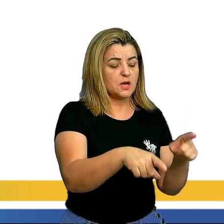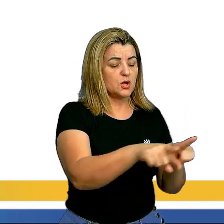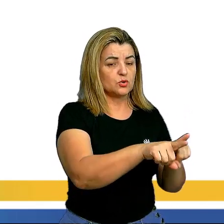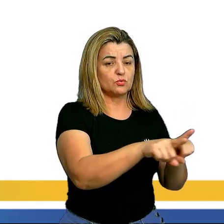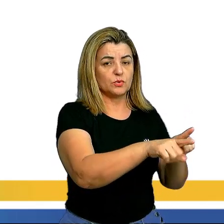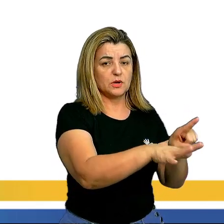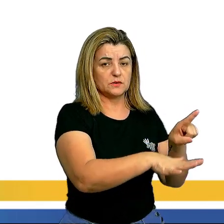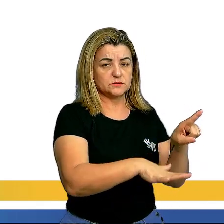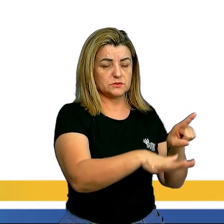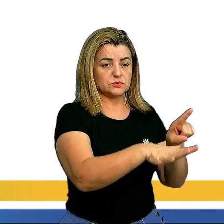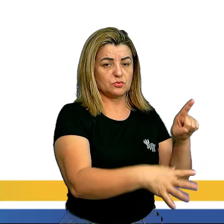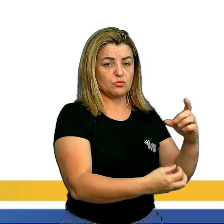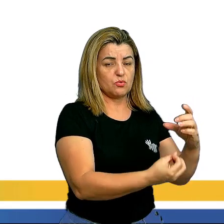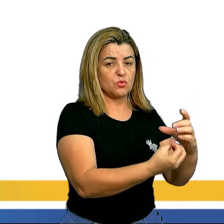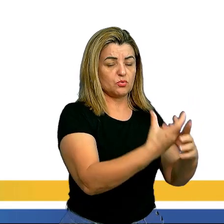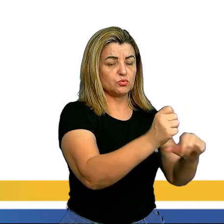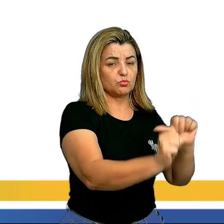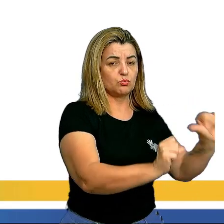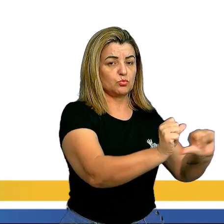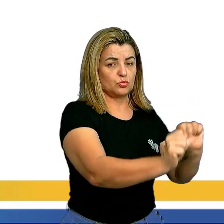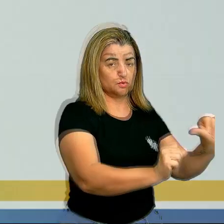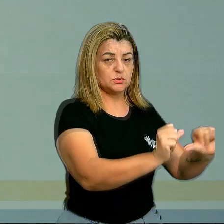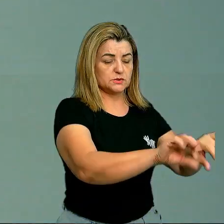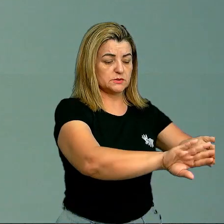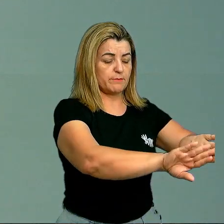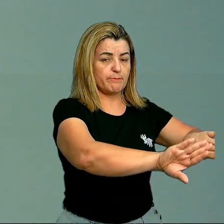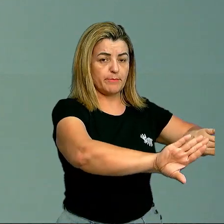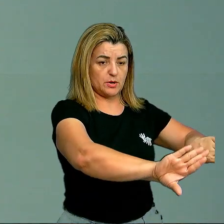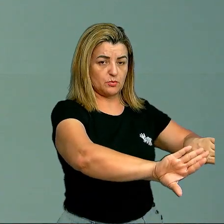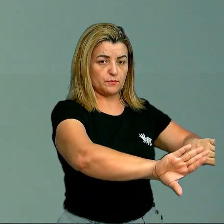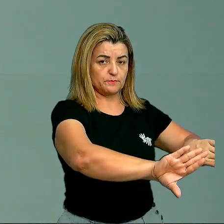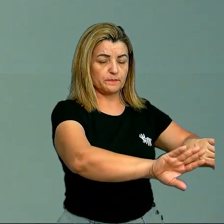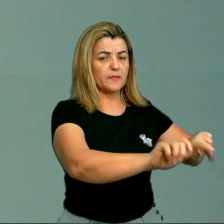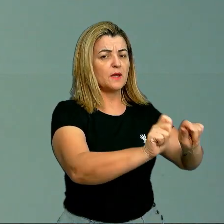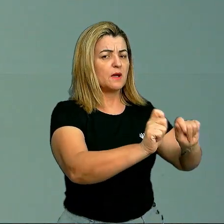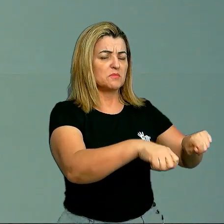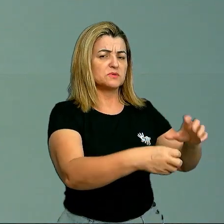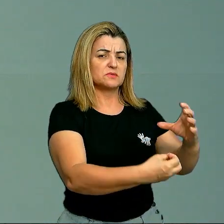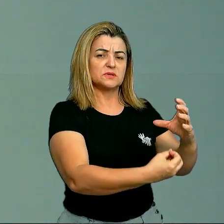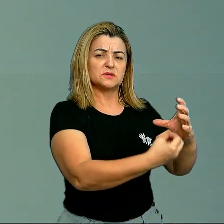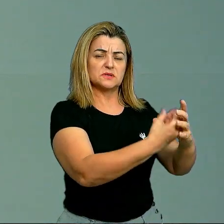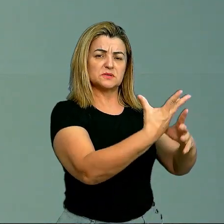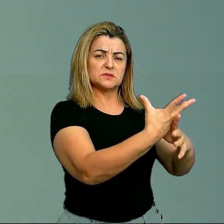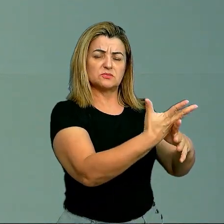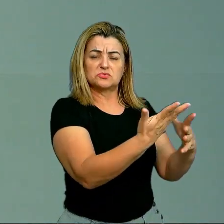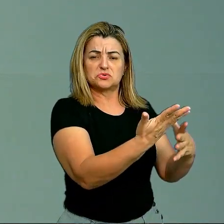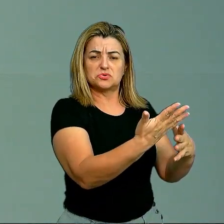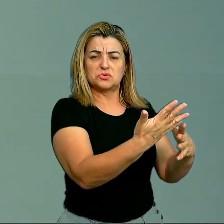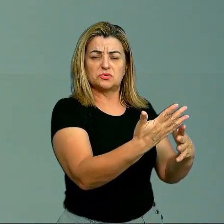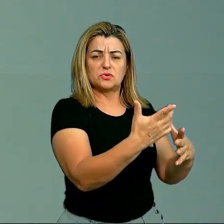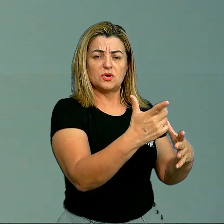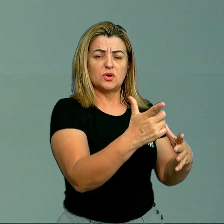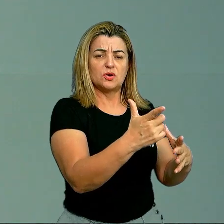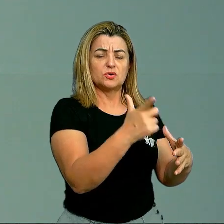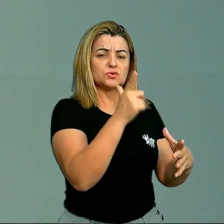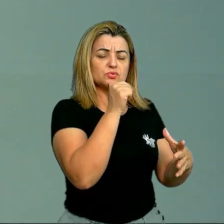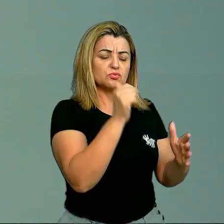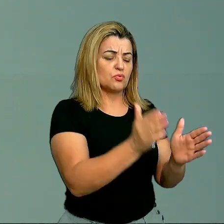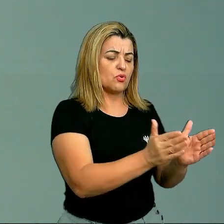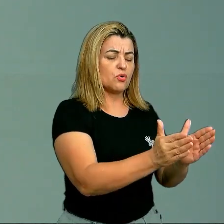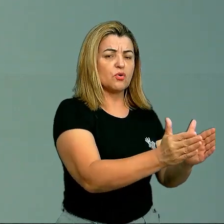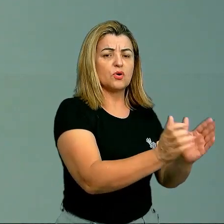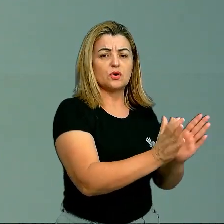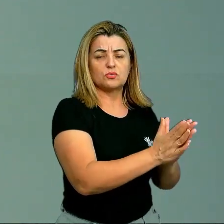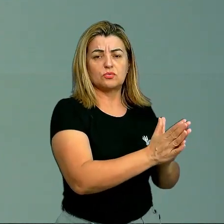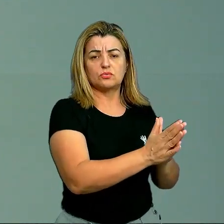ambiente aconteceu alguma mudança que separou elas, pode ser a criação de um córrego, Cordilheira dos Andes,